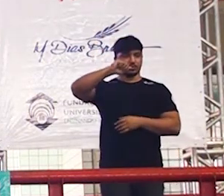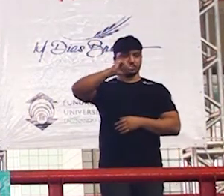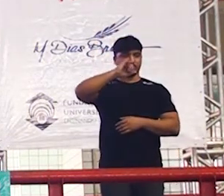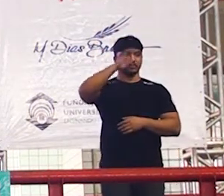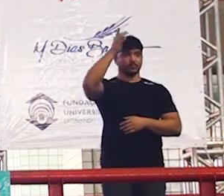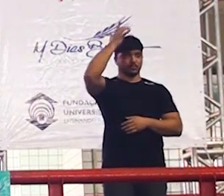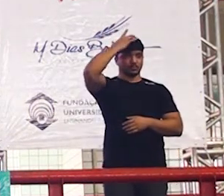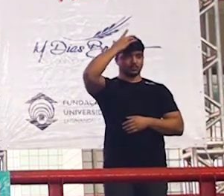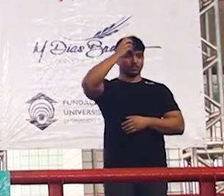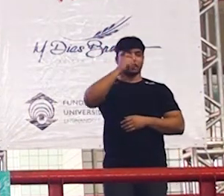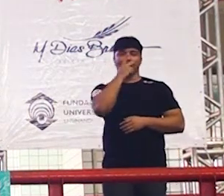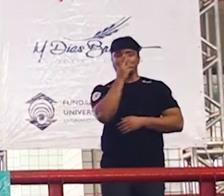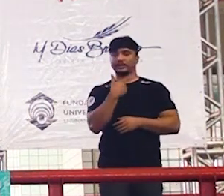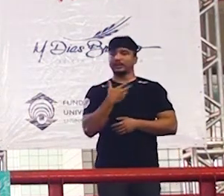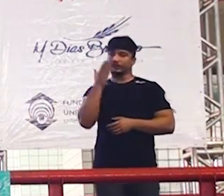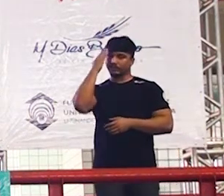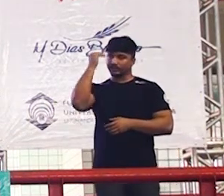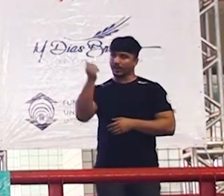pessoa irônica.